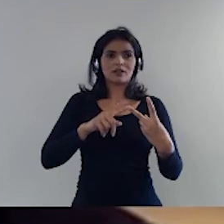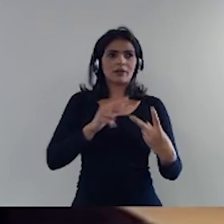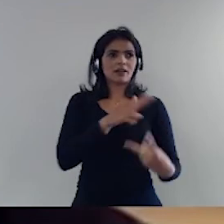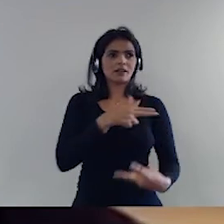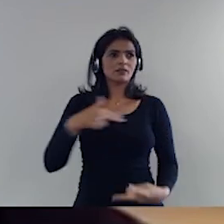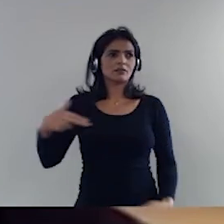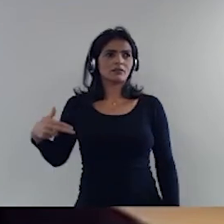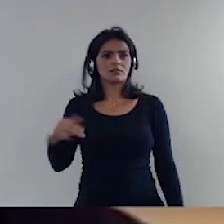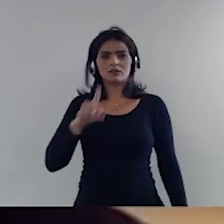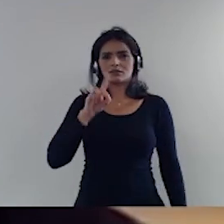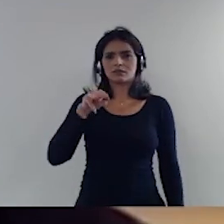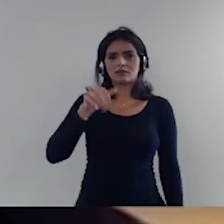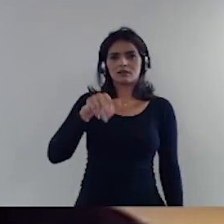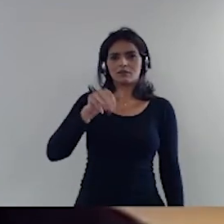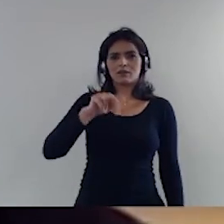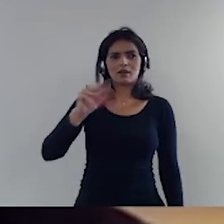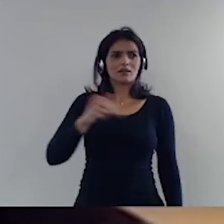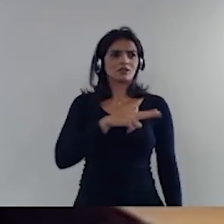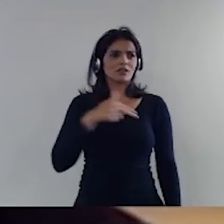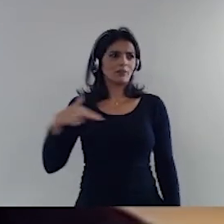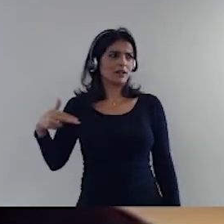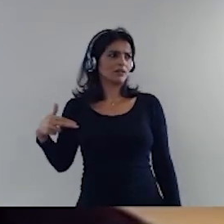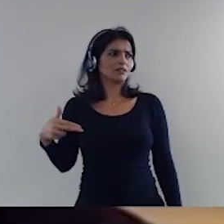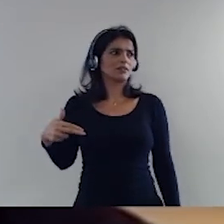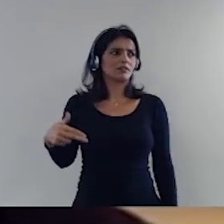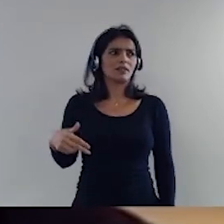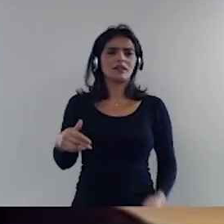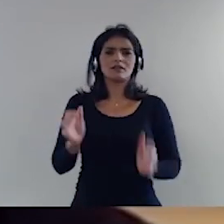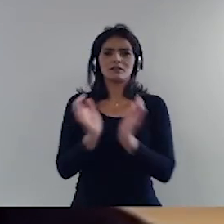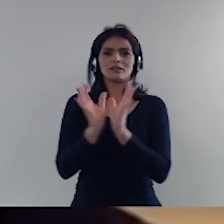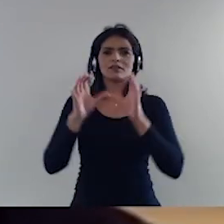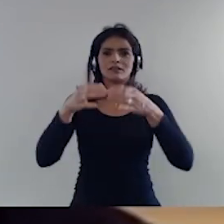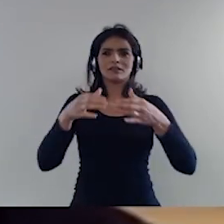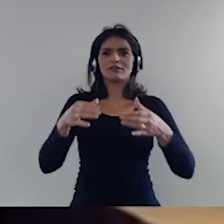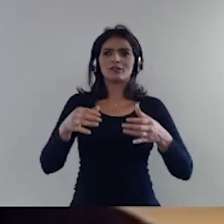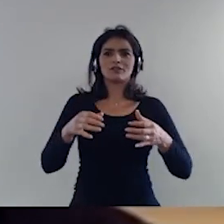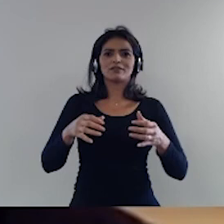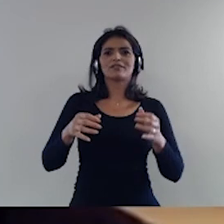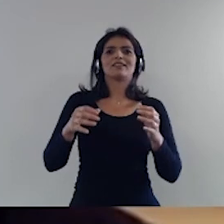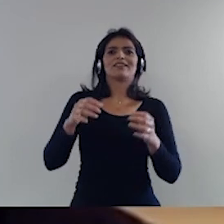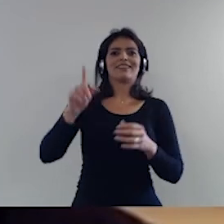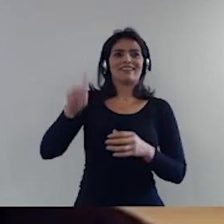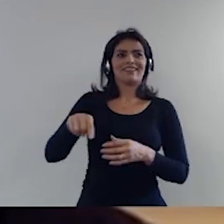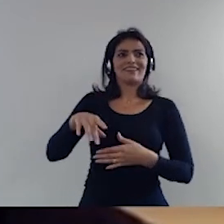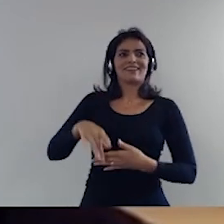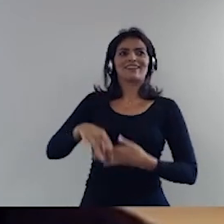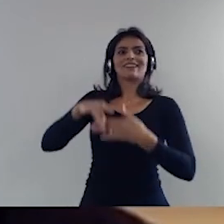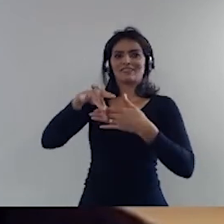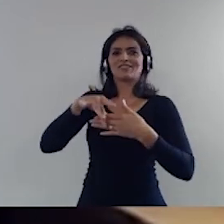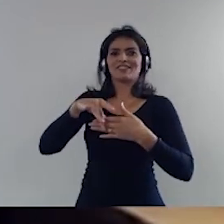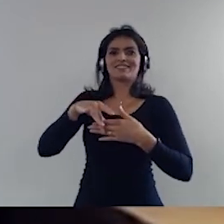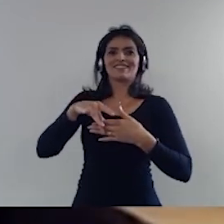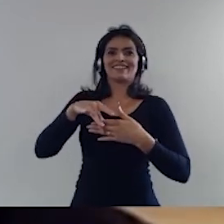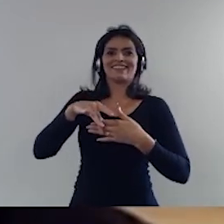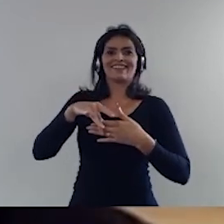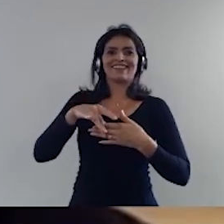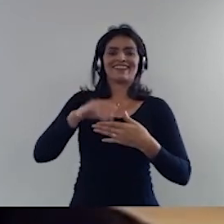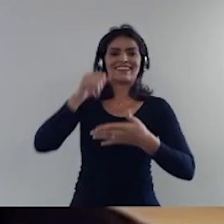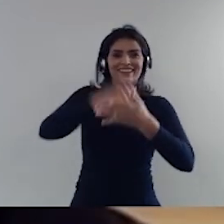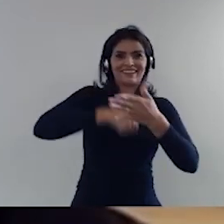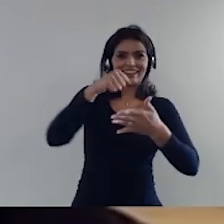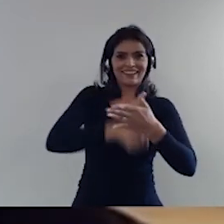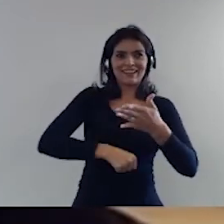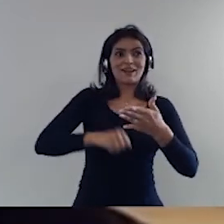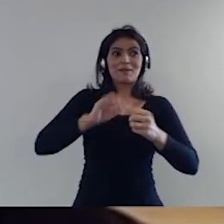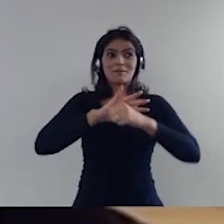Dinamarca, e mesmo em Taiwan, embora o presidente seja homem, quem esteve à frente do combate